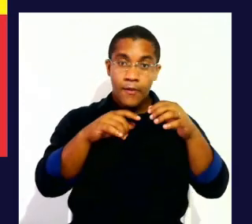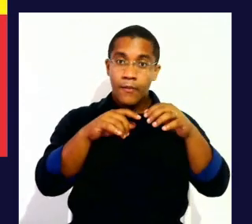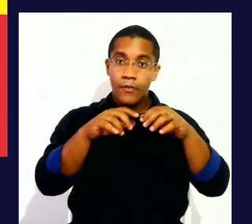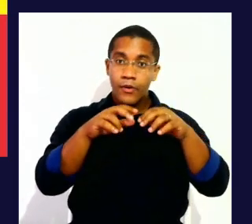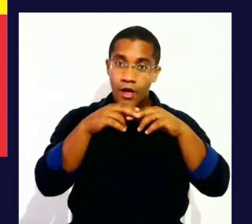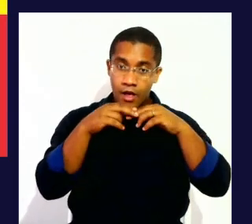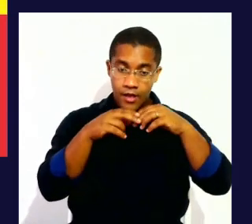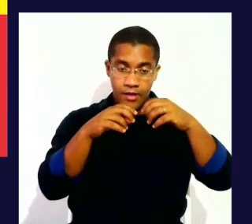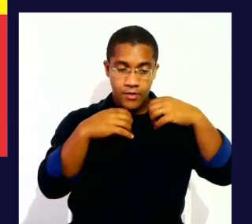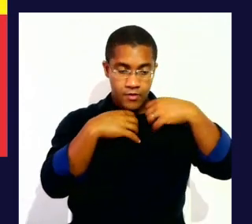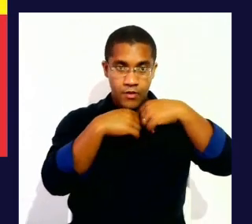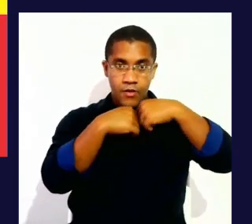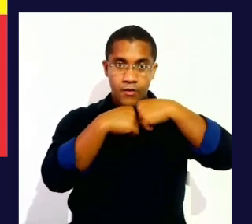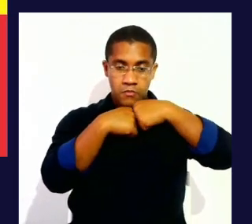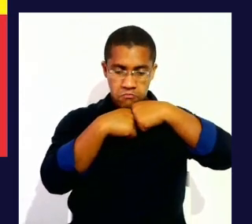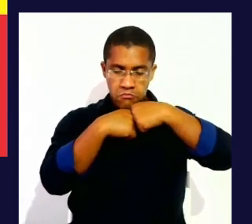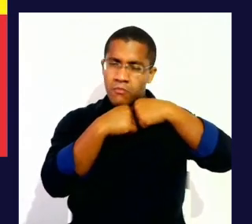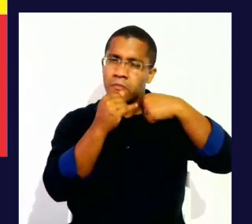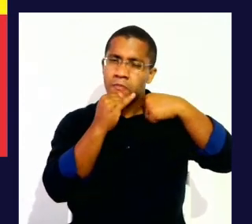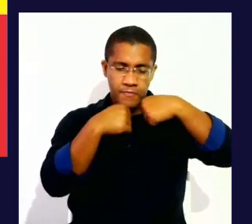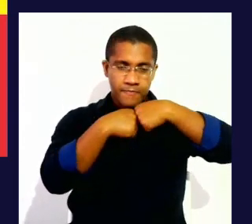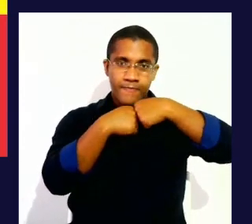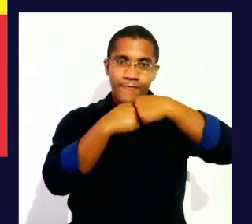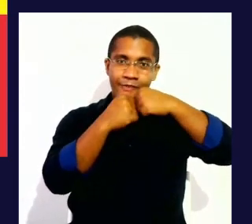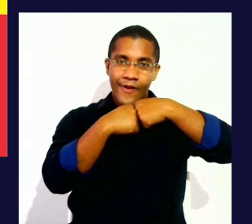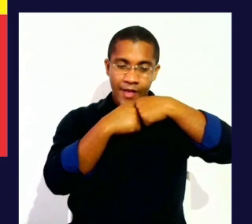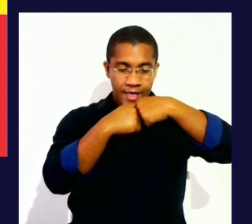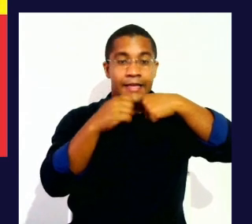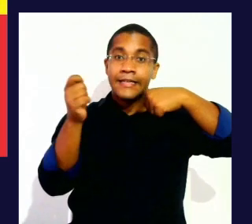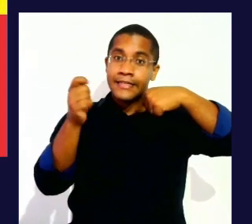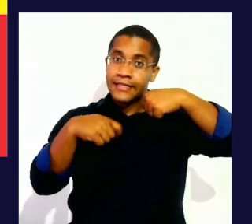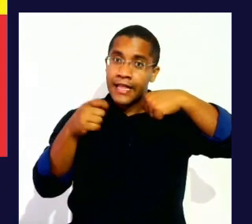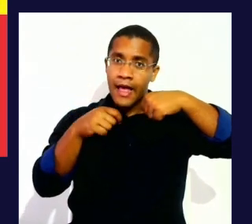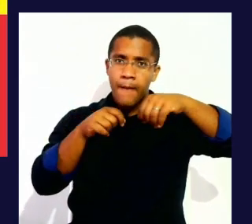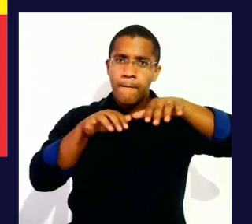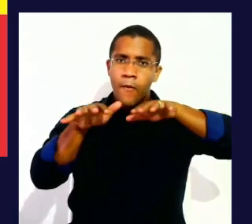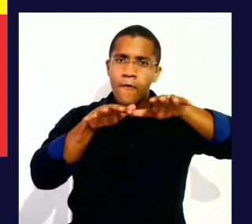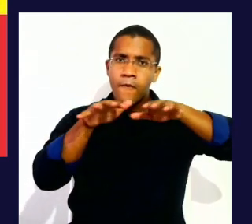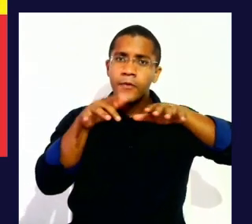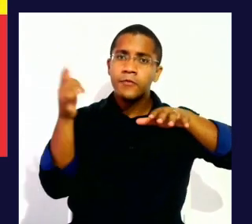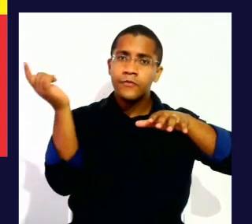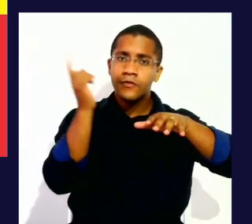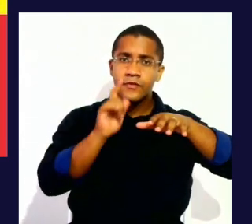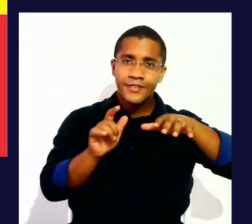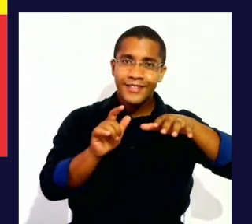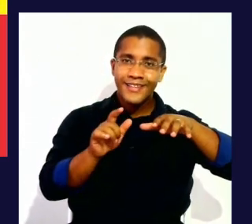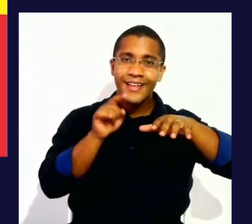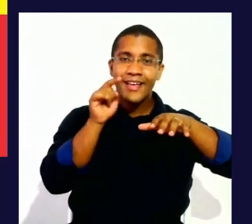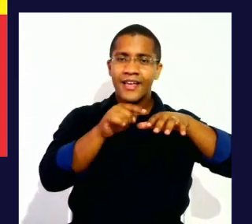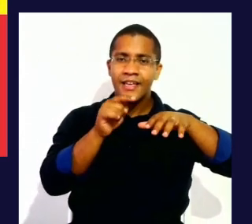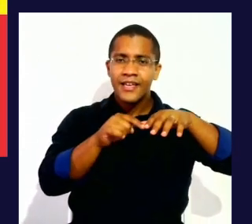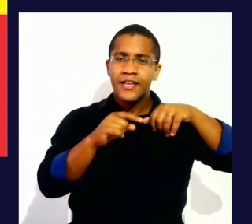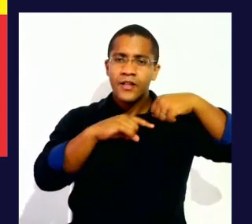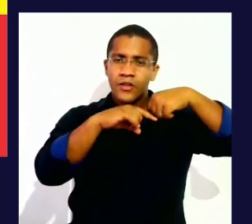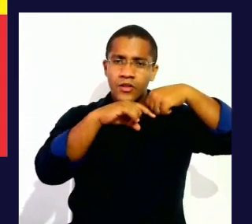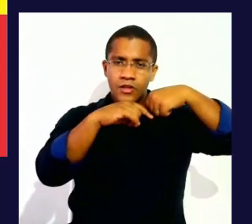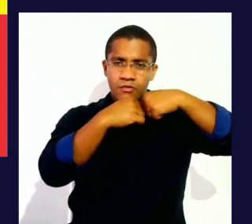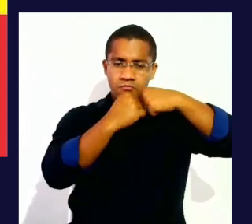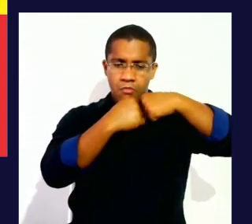articulações, é possível aí realizar movimentos dos ossos e esses movimentos sem